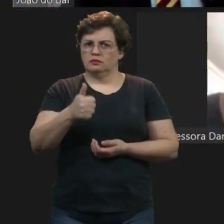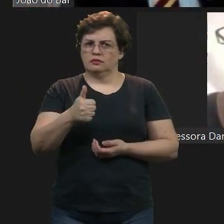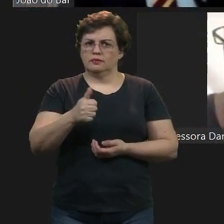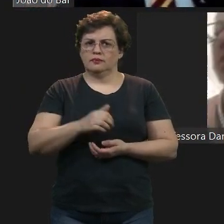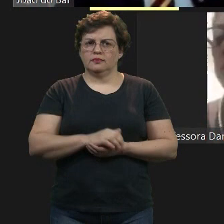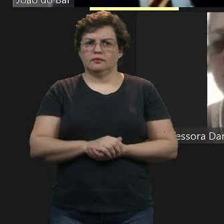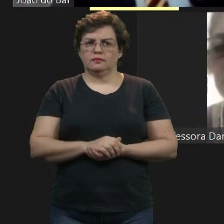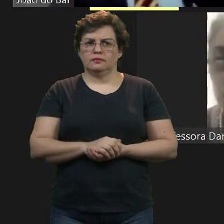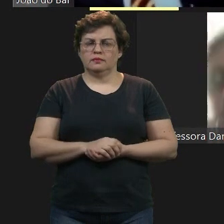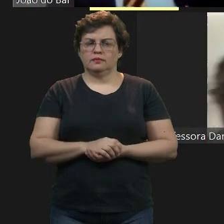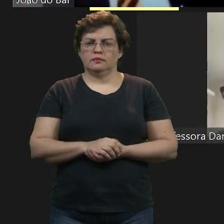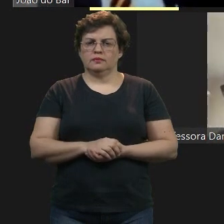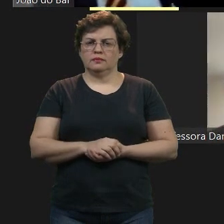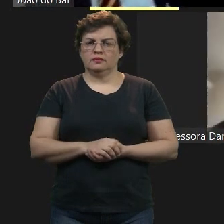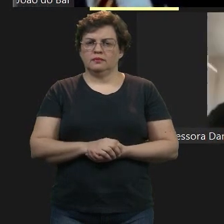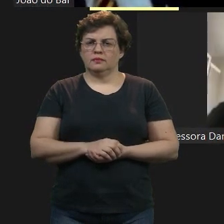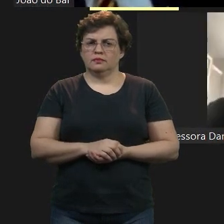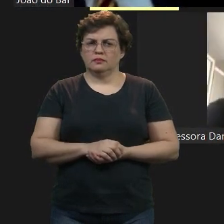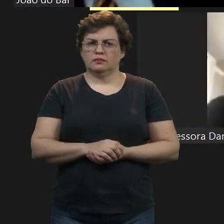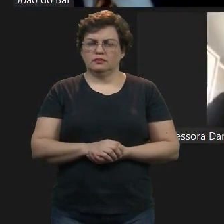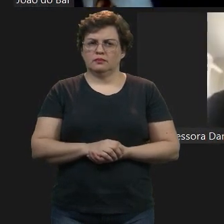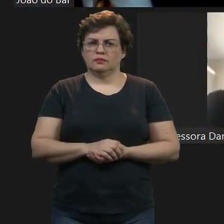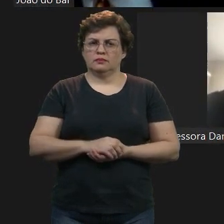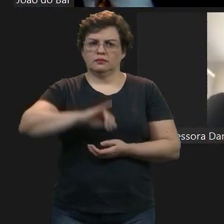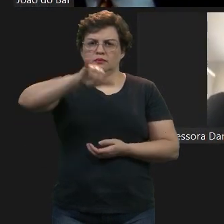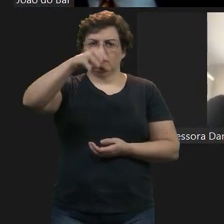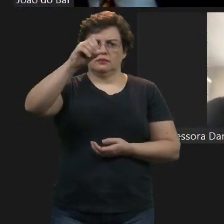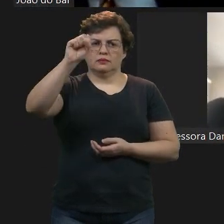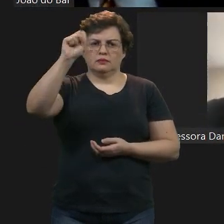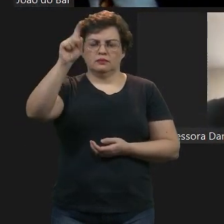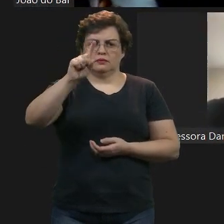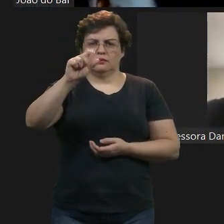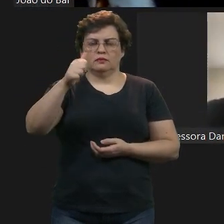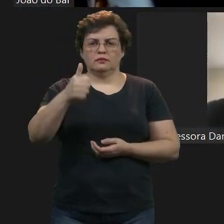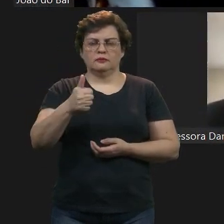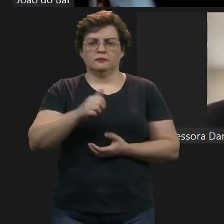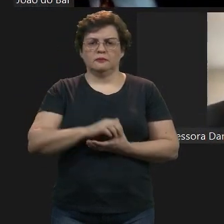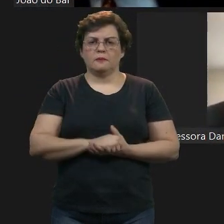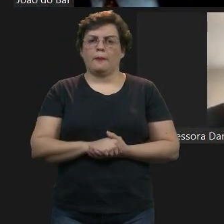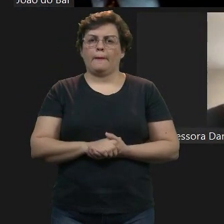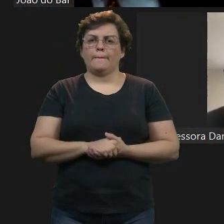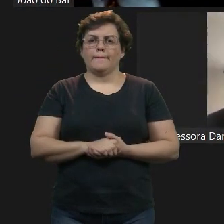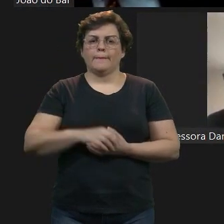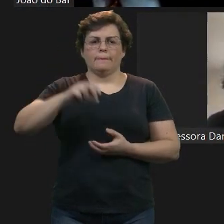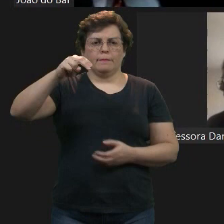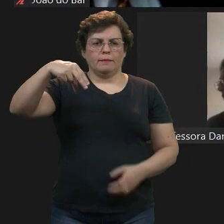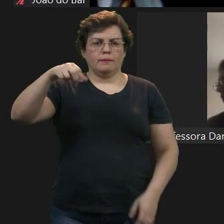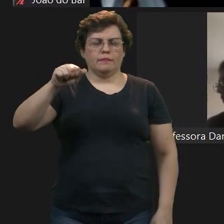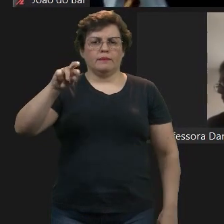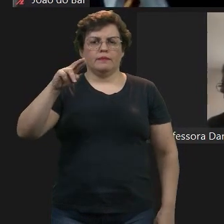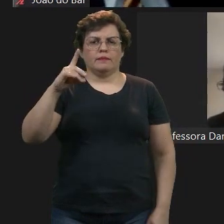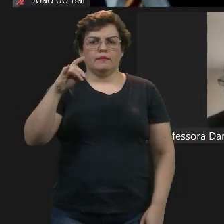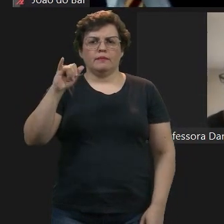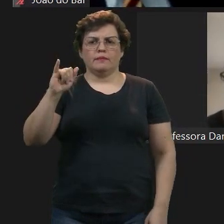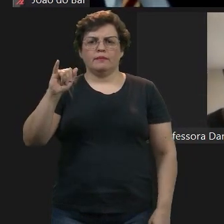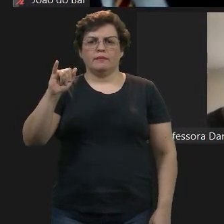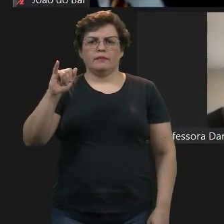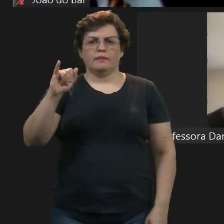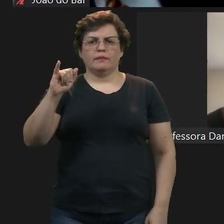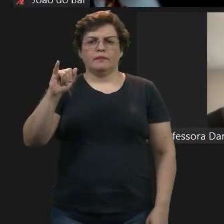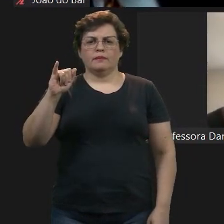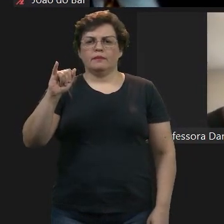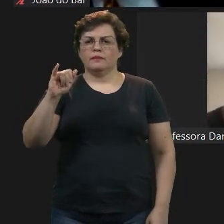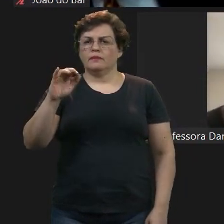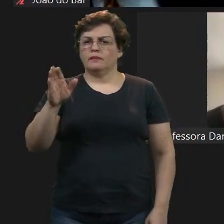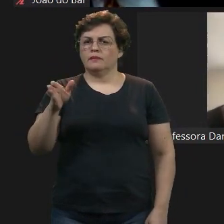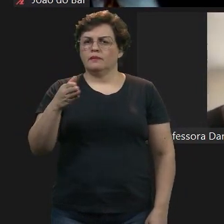Presente. Vereador José Luiz Queiroz. Presente. Vereador Luiz Eduardo Nardi.